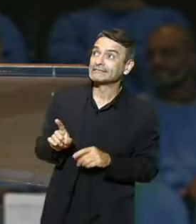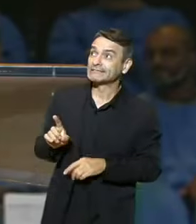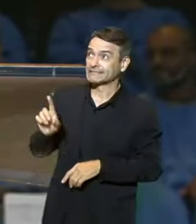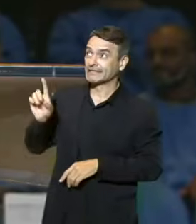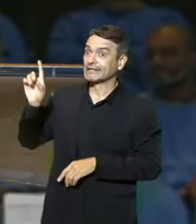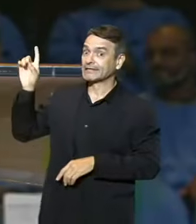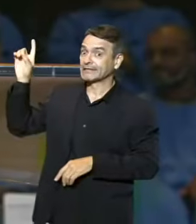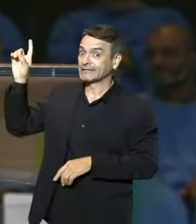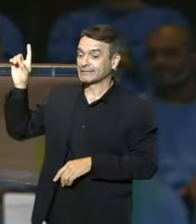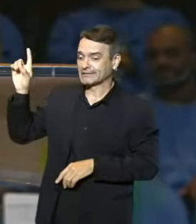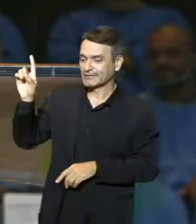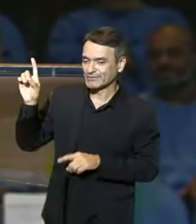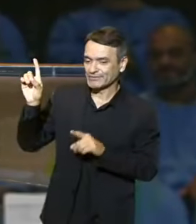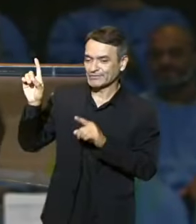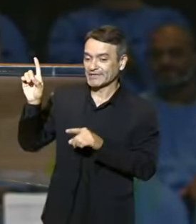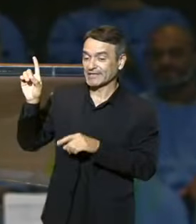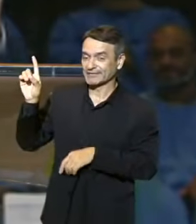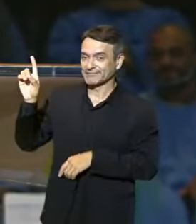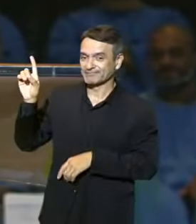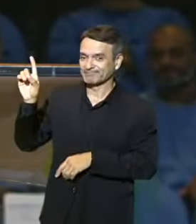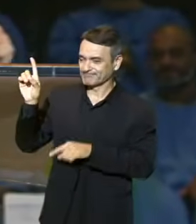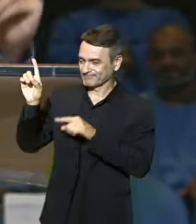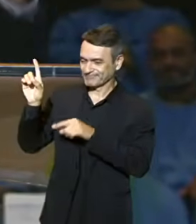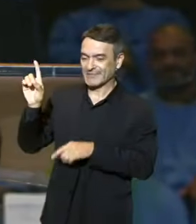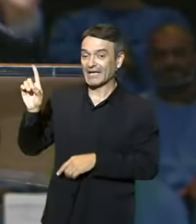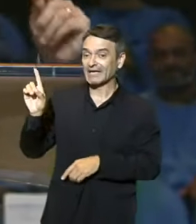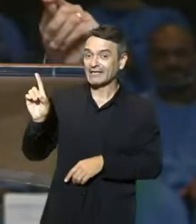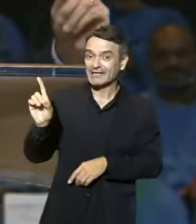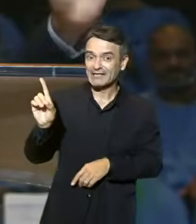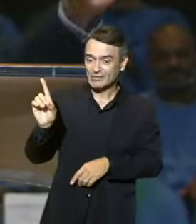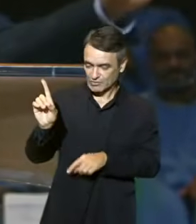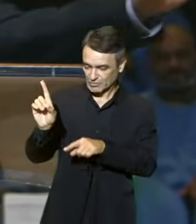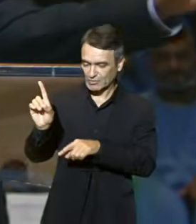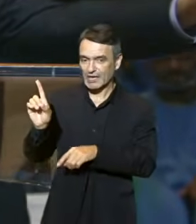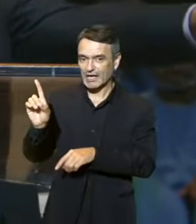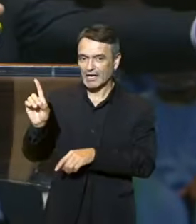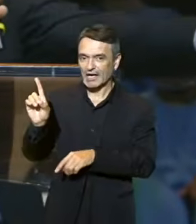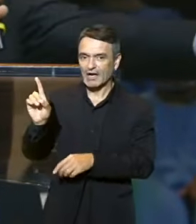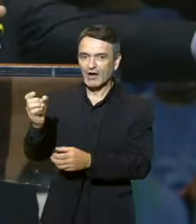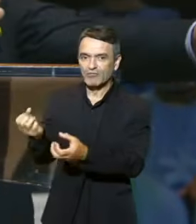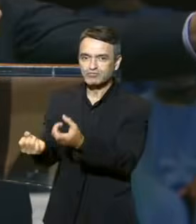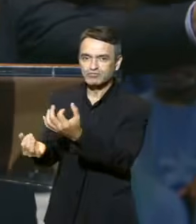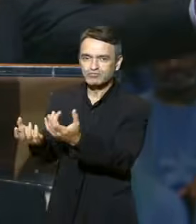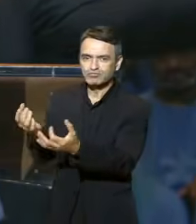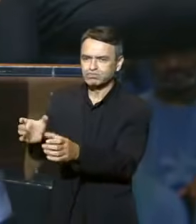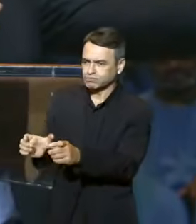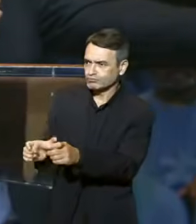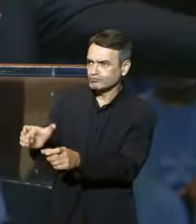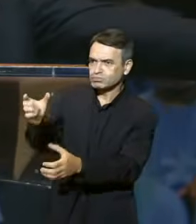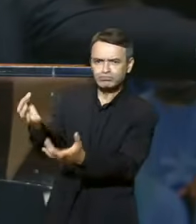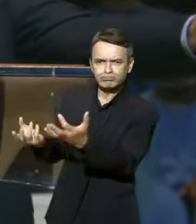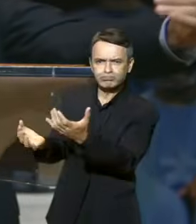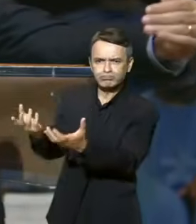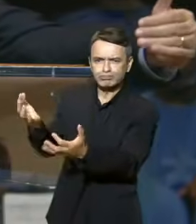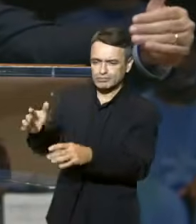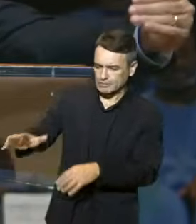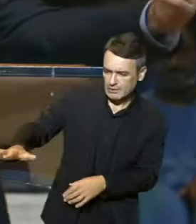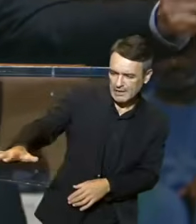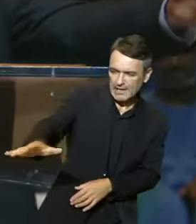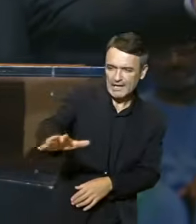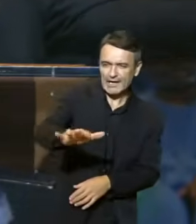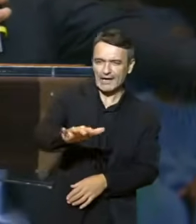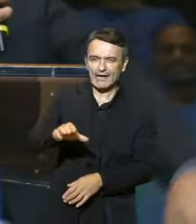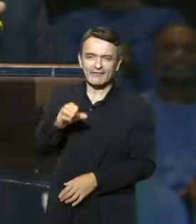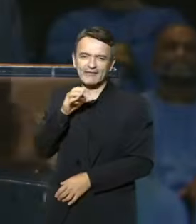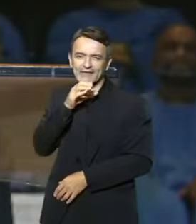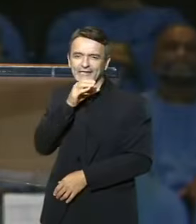naquelas noites frias do deserto, Deus estava no meio deles com uma coluna de fogo que era capaz de aquecer e trazer o